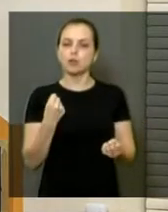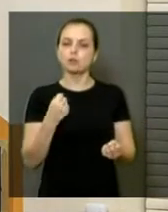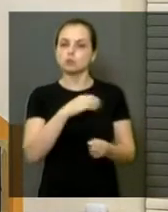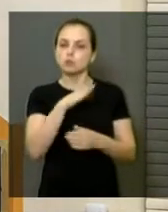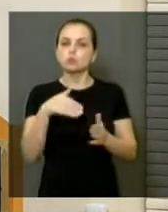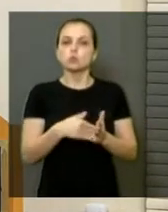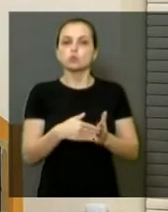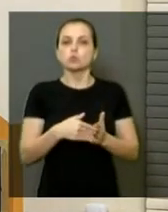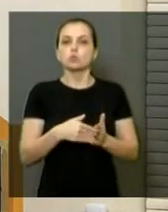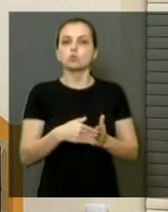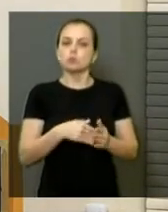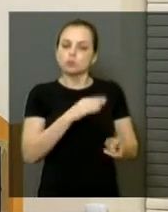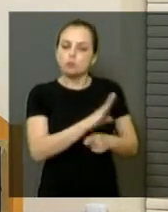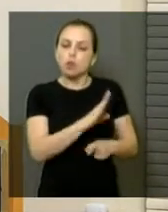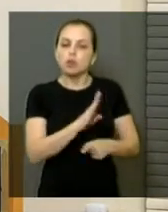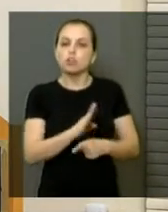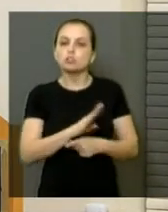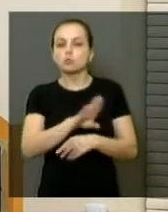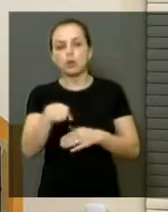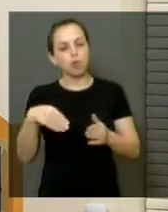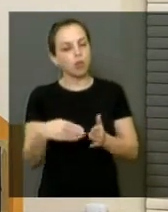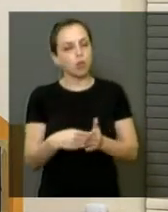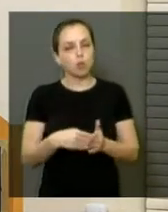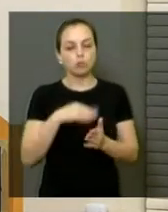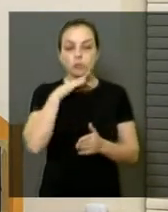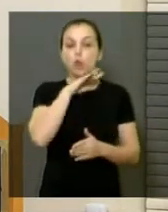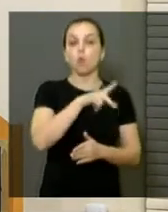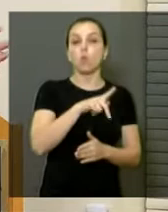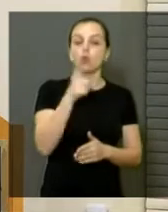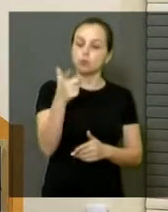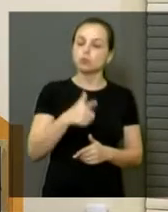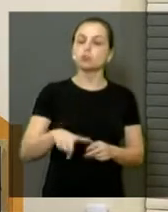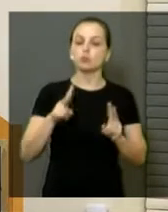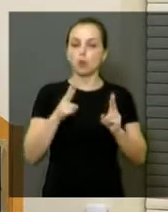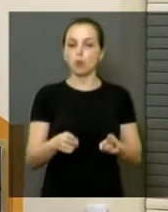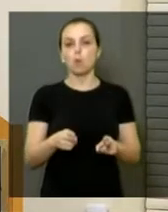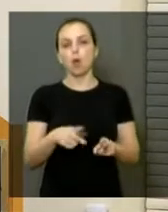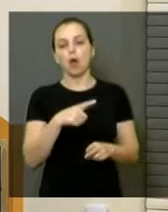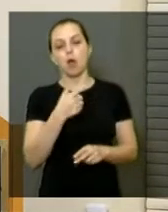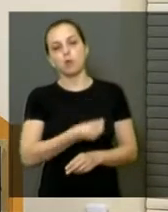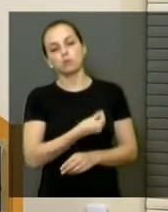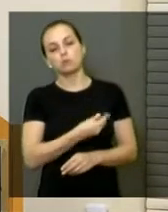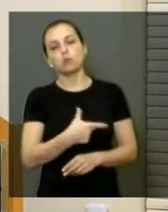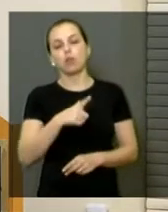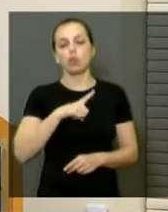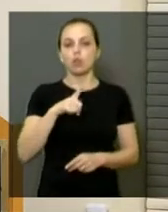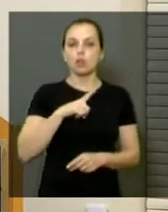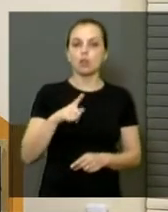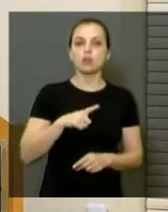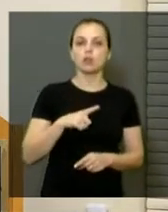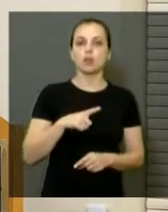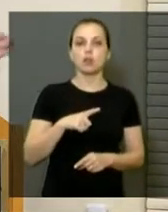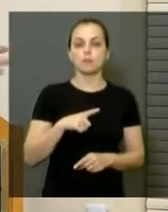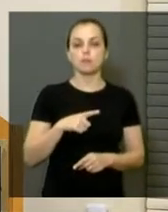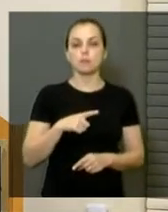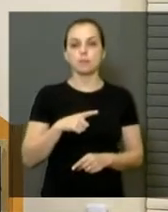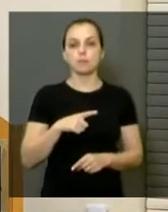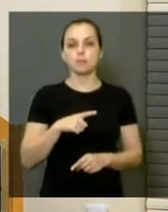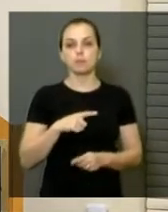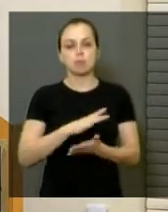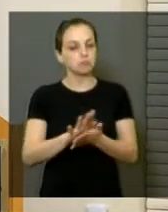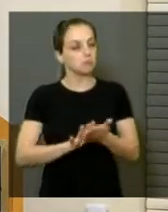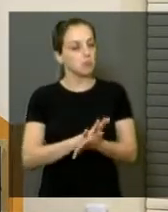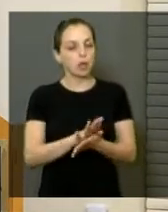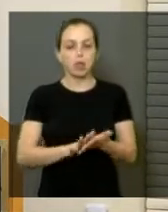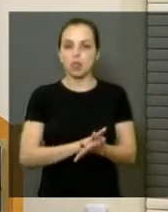forma, ajudam que tudo aquilo que é ruim continue existindo, ou muitas vezes se agravando, sem que